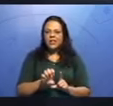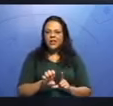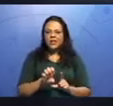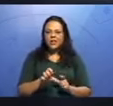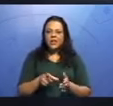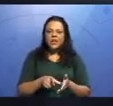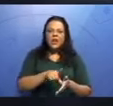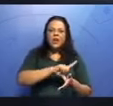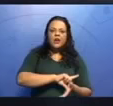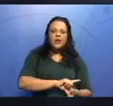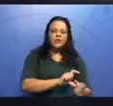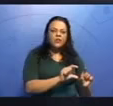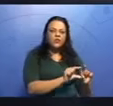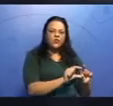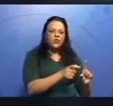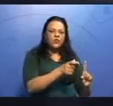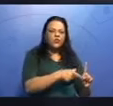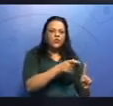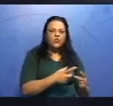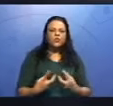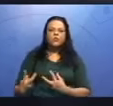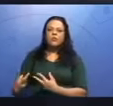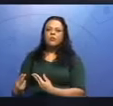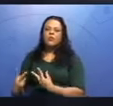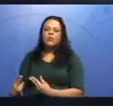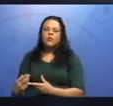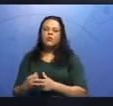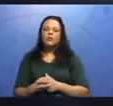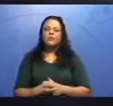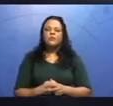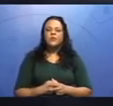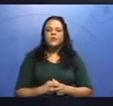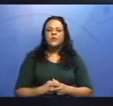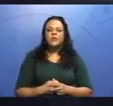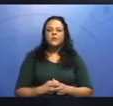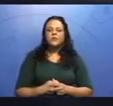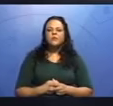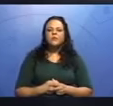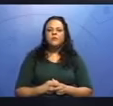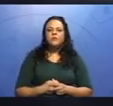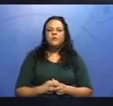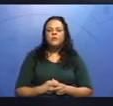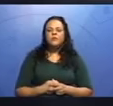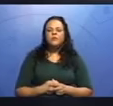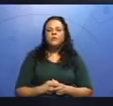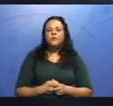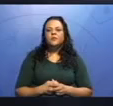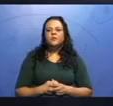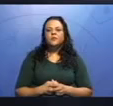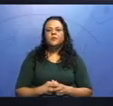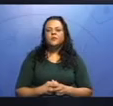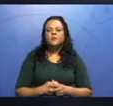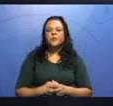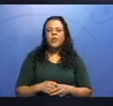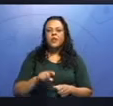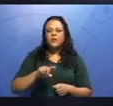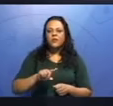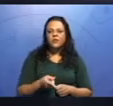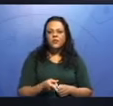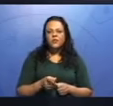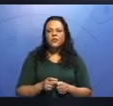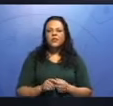anterior. O garoto tocou a campainha e ele, o garoto, correu para o outro lado da rua. A vírgula